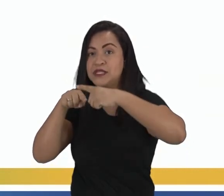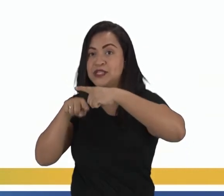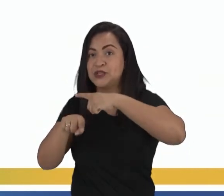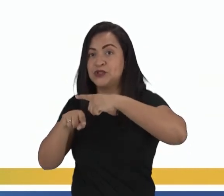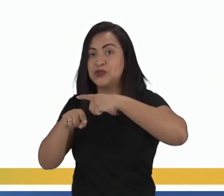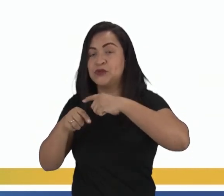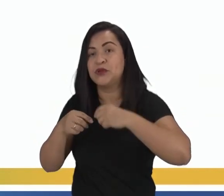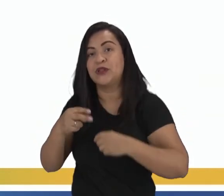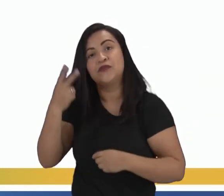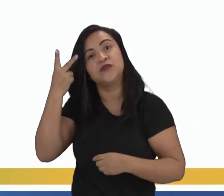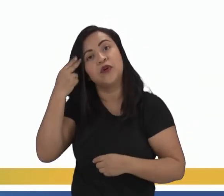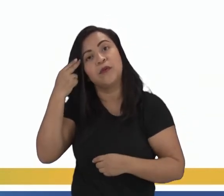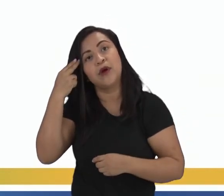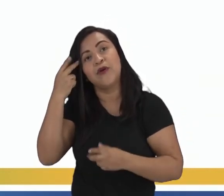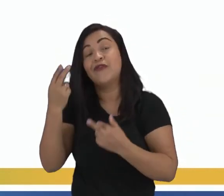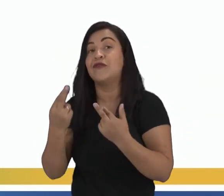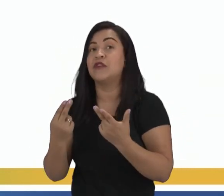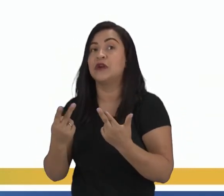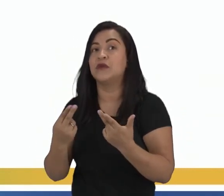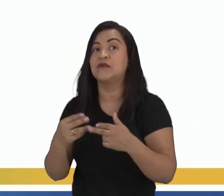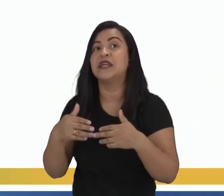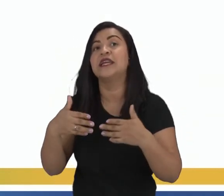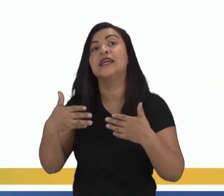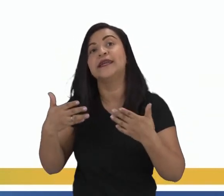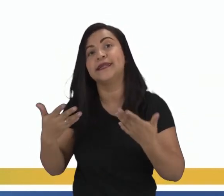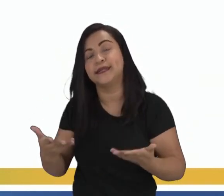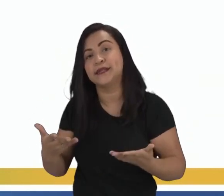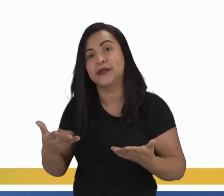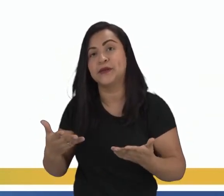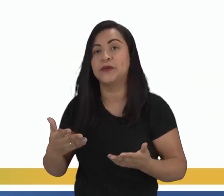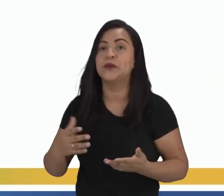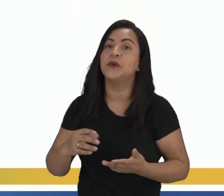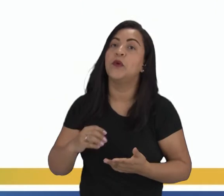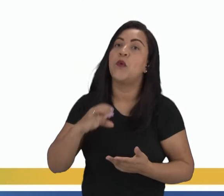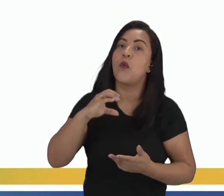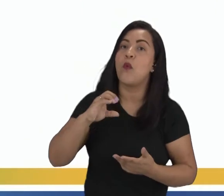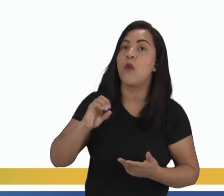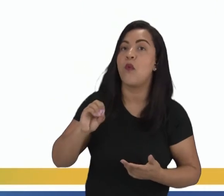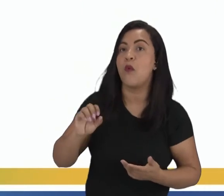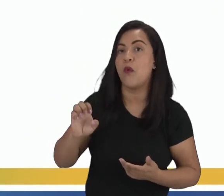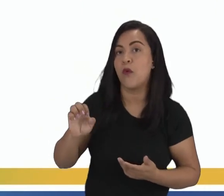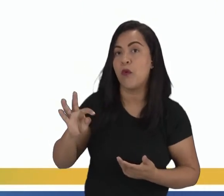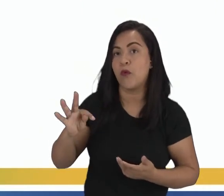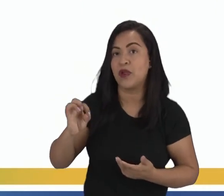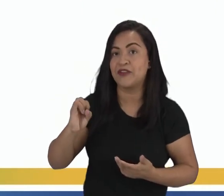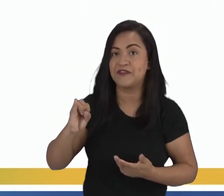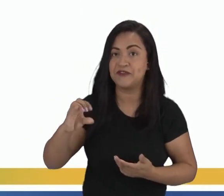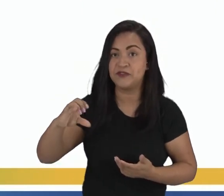de mesma unidade. Então, o coeficiente, ele não tem unidade de medida.